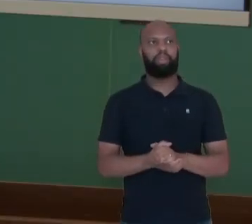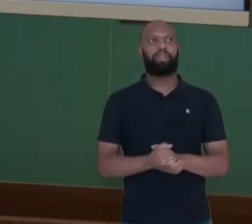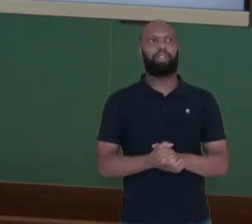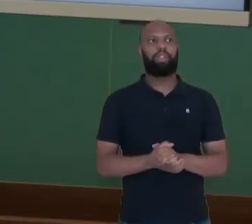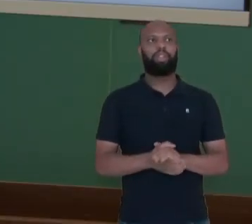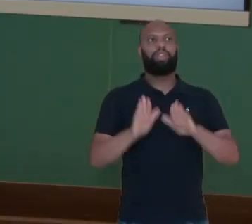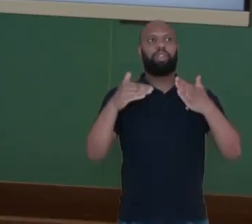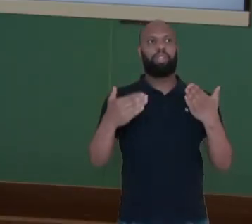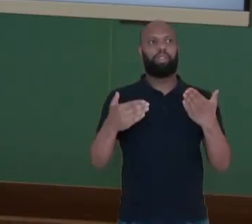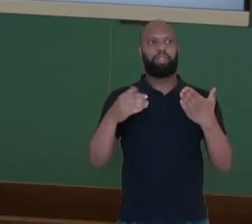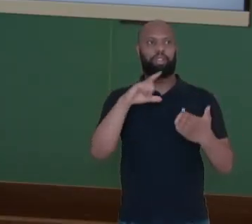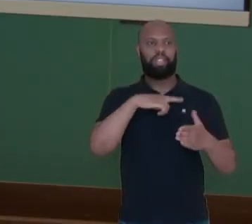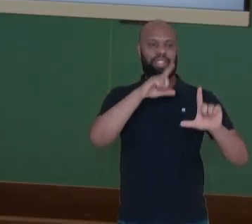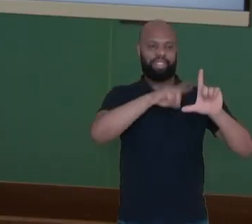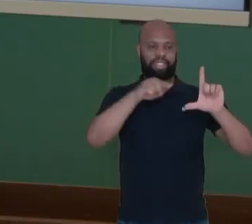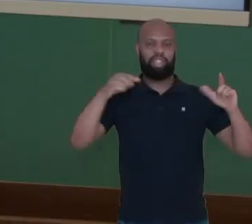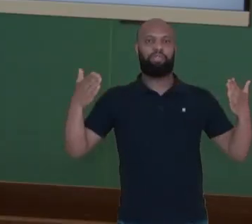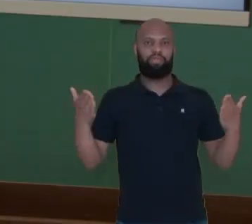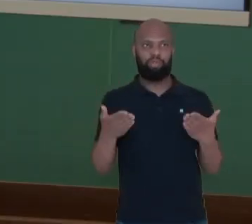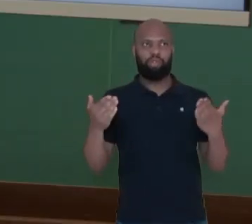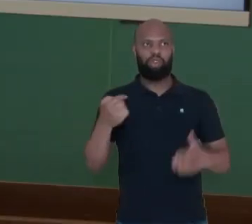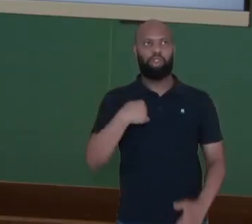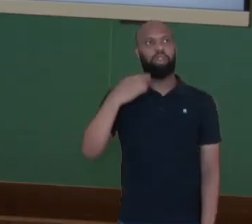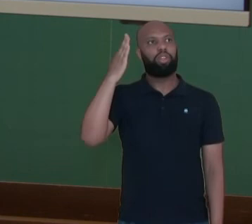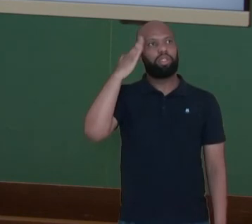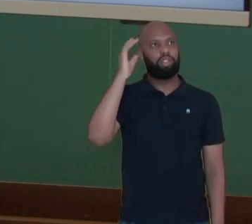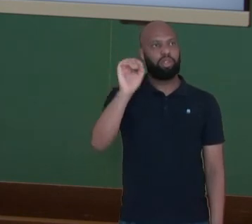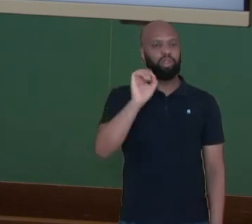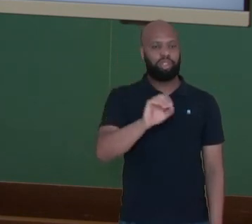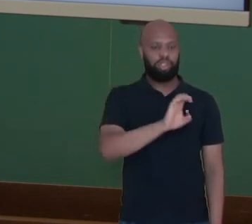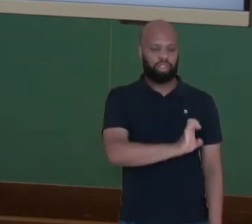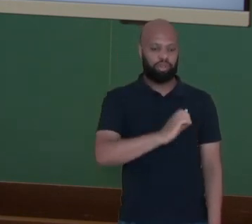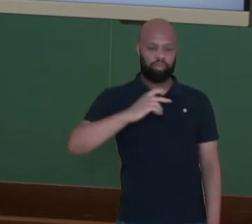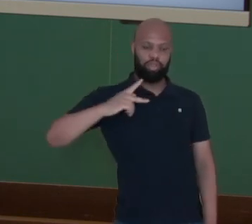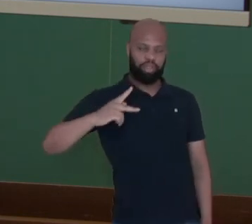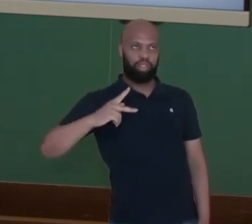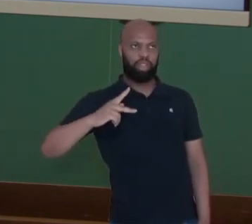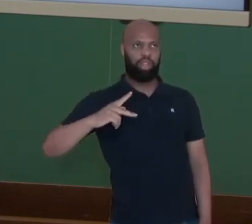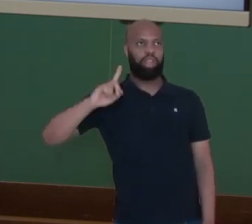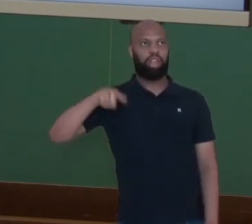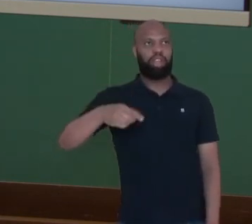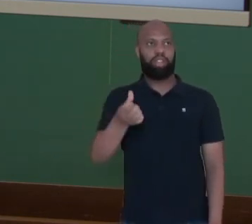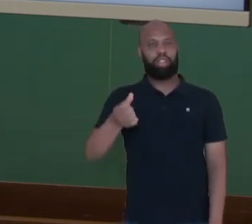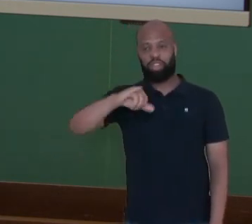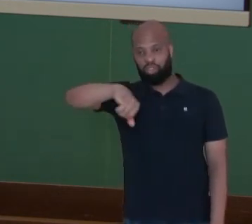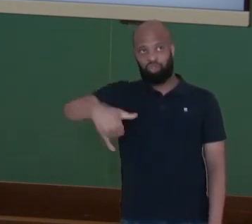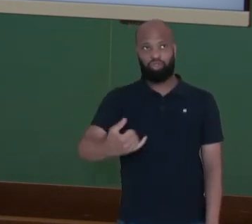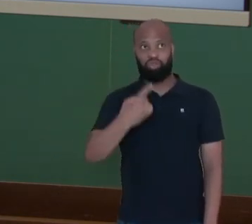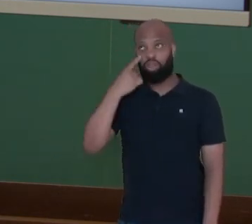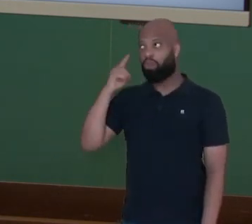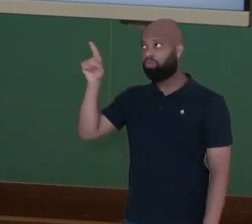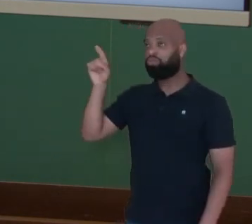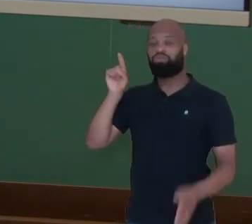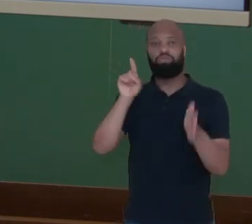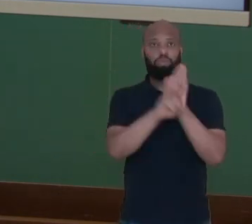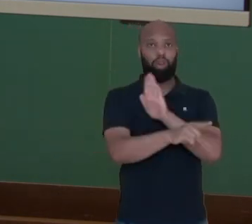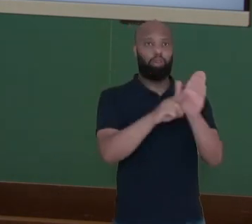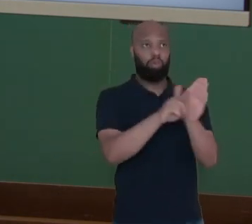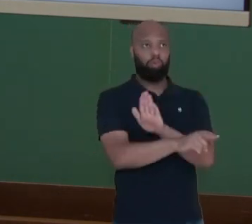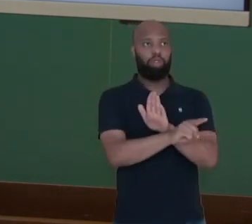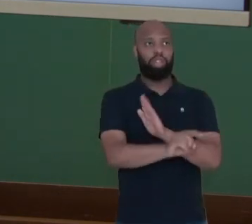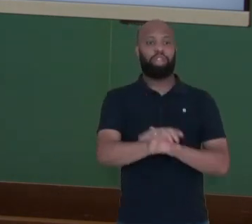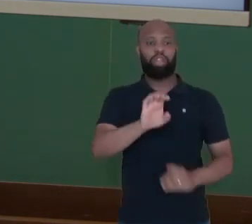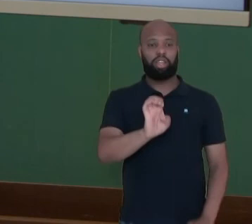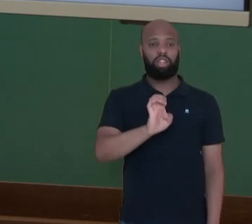lá. Pelo gráfico, eu sei que a energia potencial é 6 joules. Ele está perguntando a